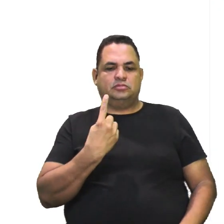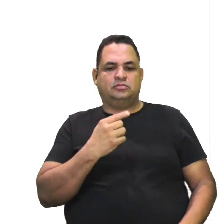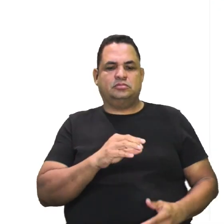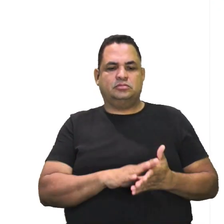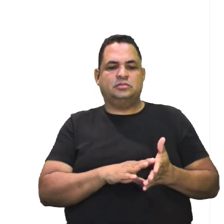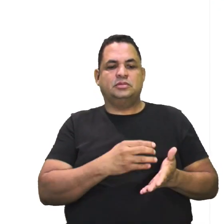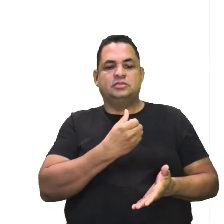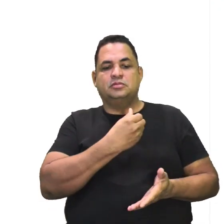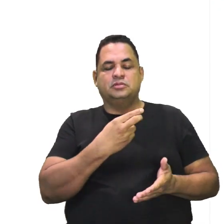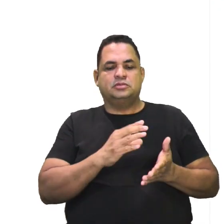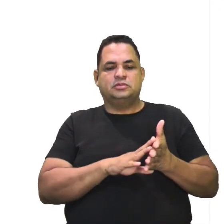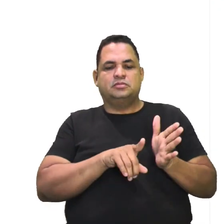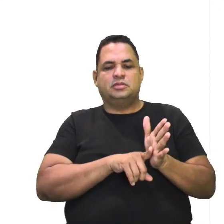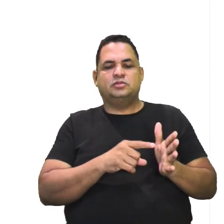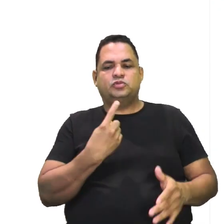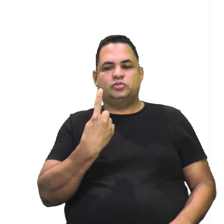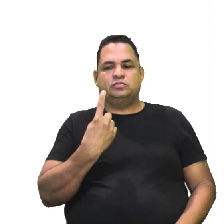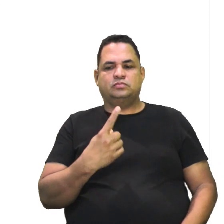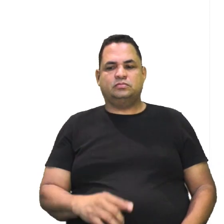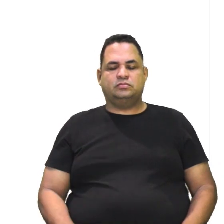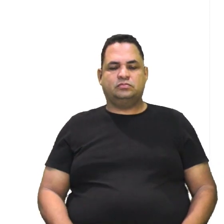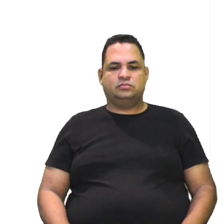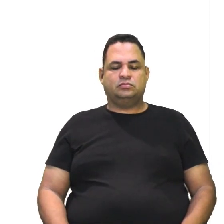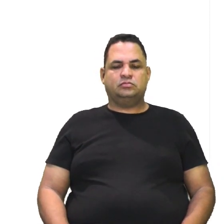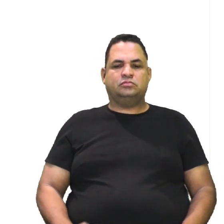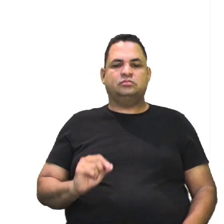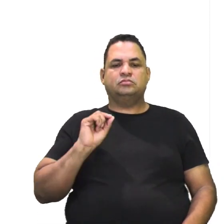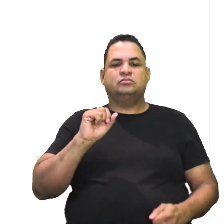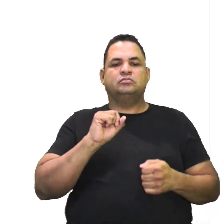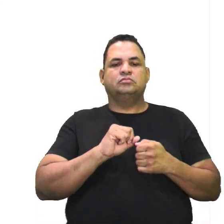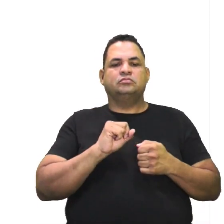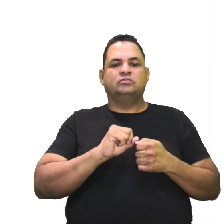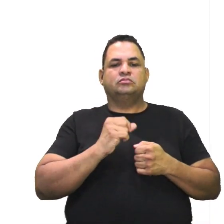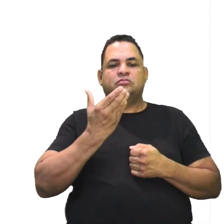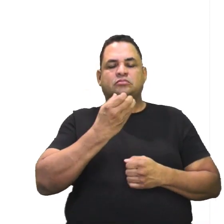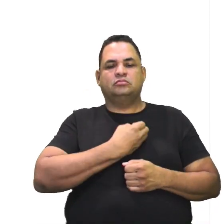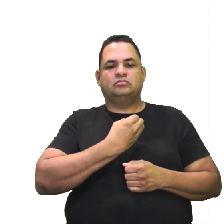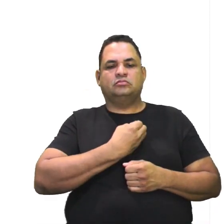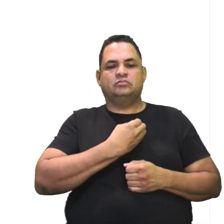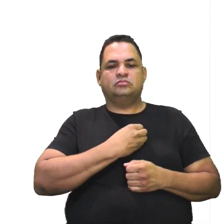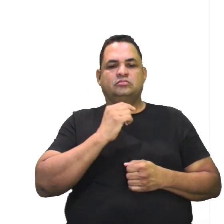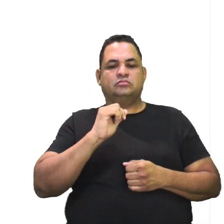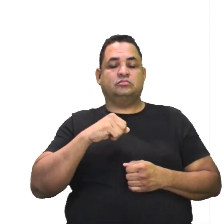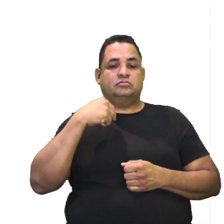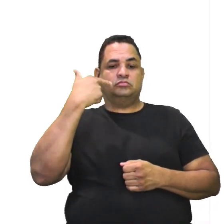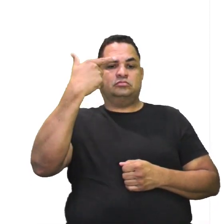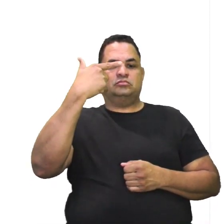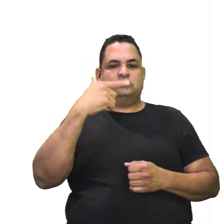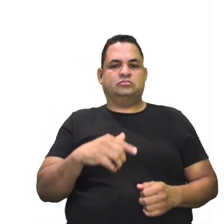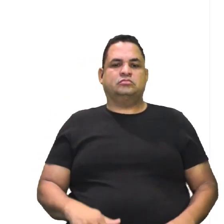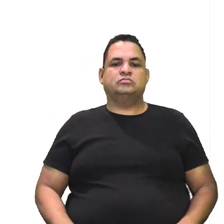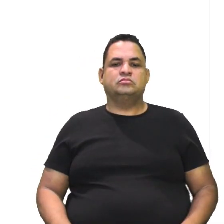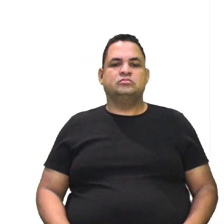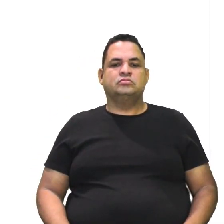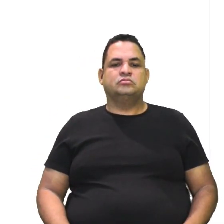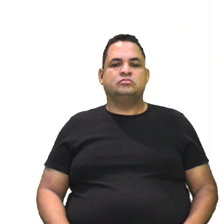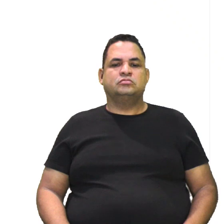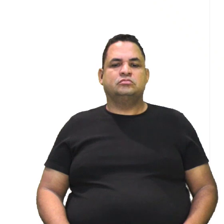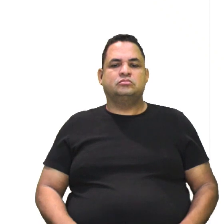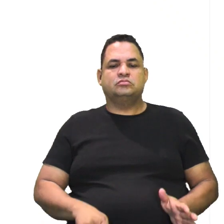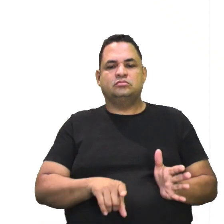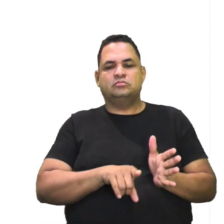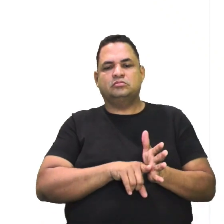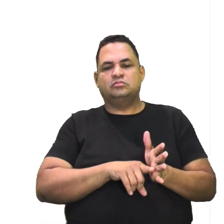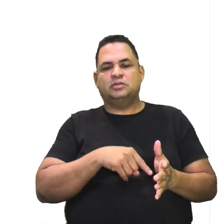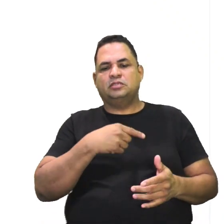1. Beleza. Vamos passar uma linhazinha aqui, porque agora o que a gente vai fazer? Esses valores a gente vai elevar ao quadrado. Então, a gente tem